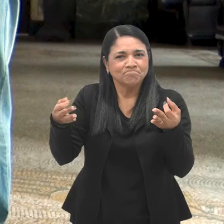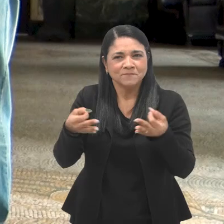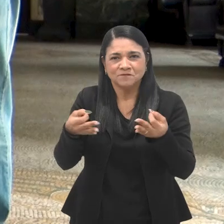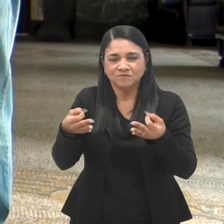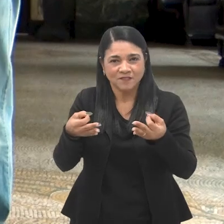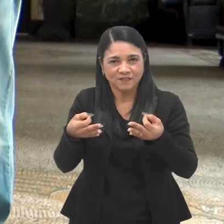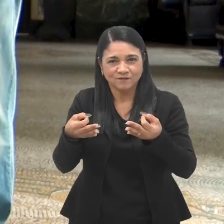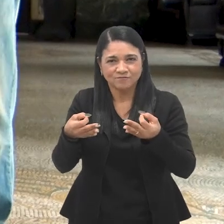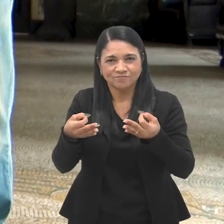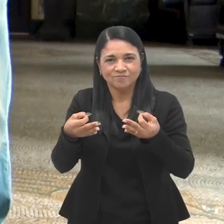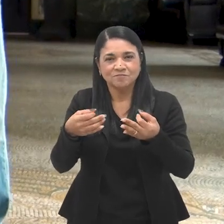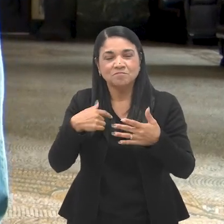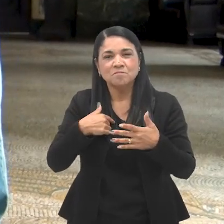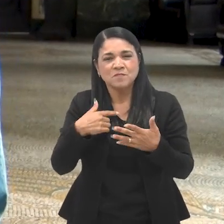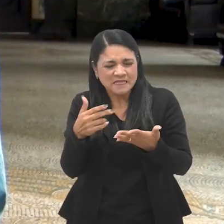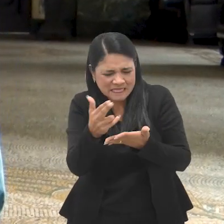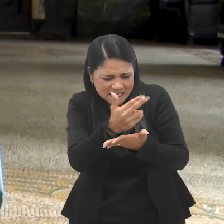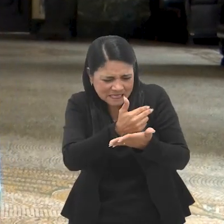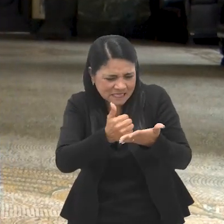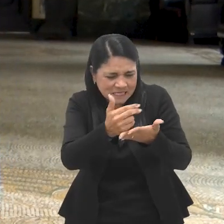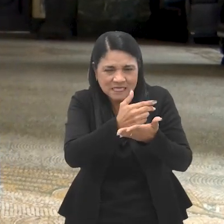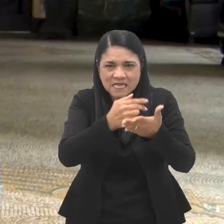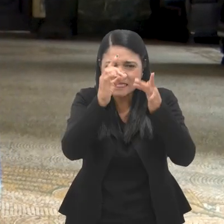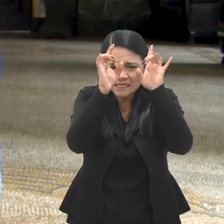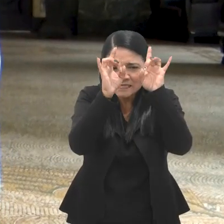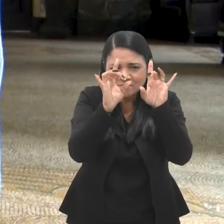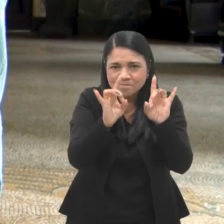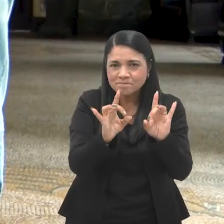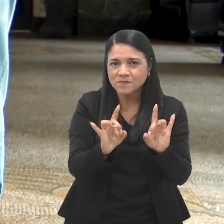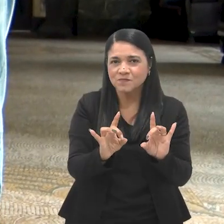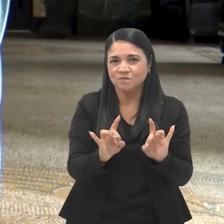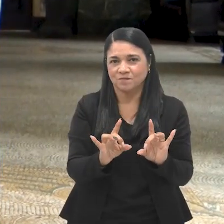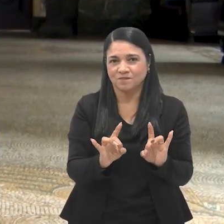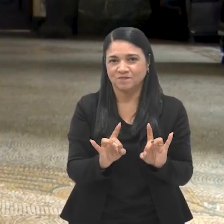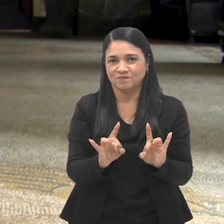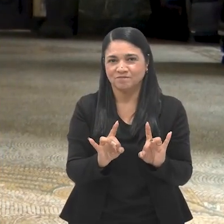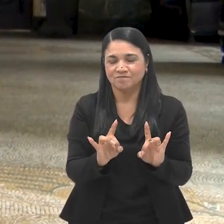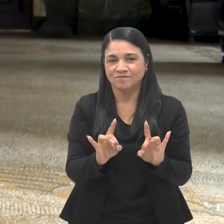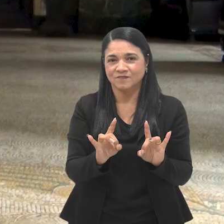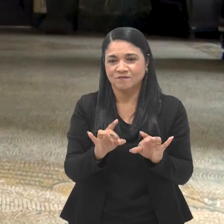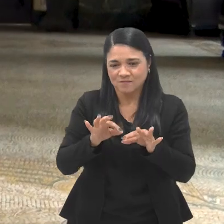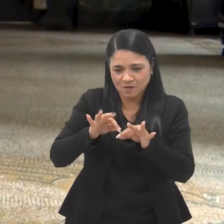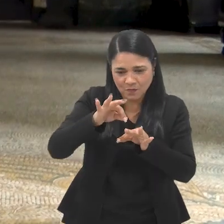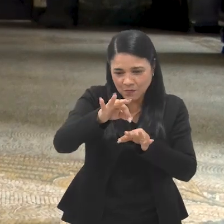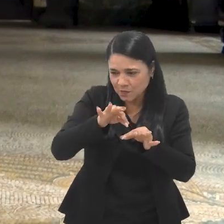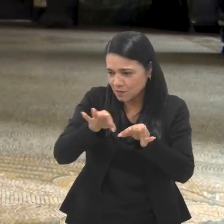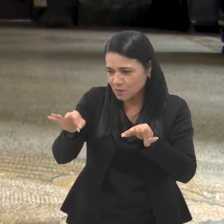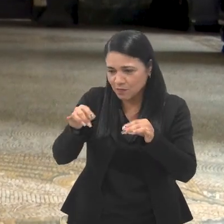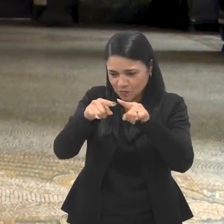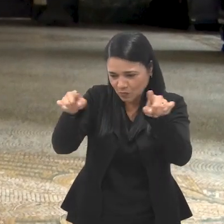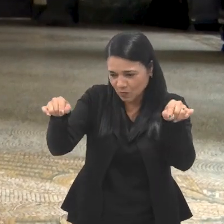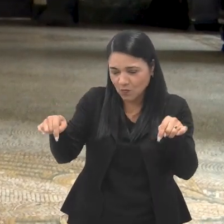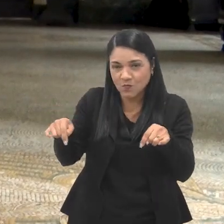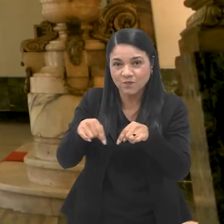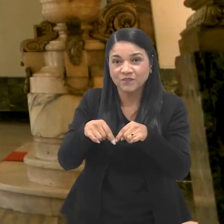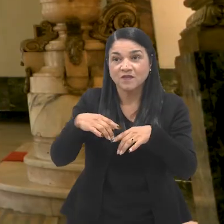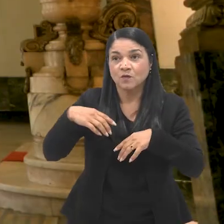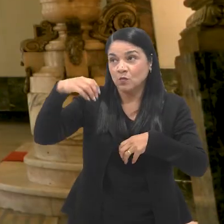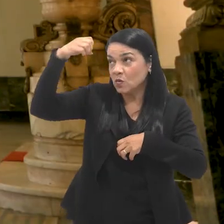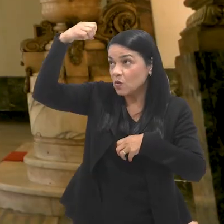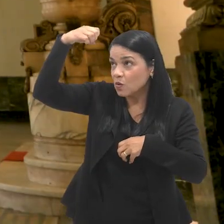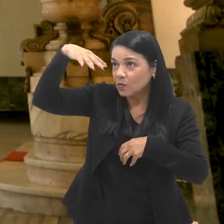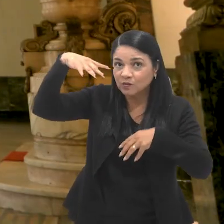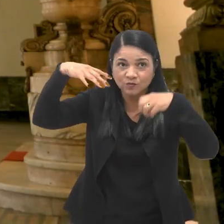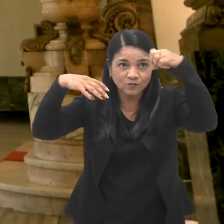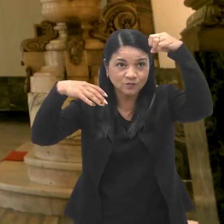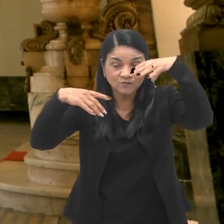todos corretos, você vê que a coisa foi desenhada, projetada especificamente para a dimensão adequada. Esses